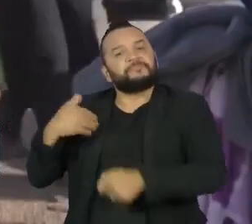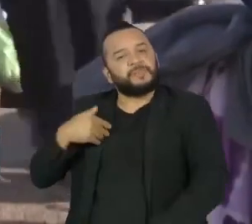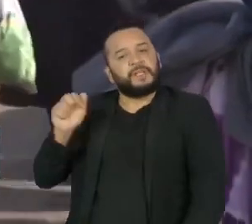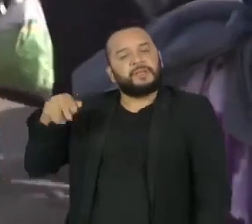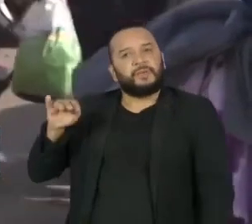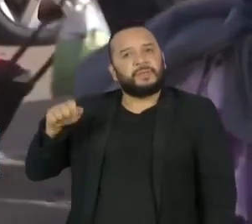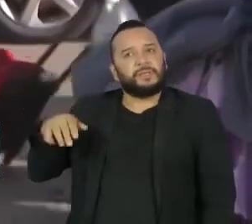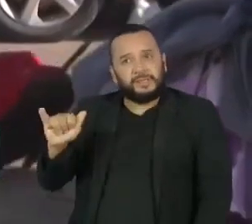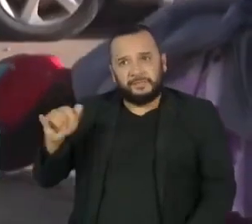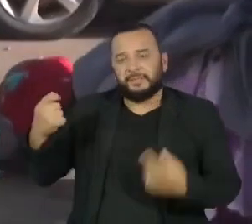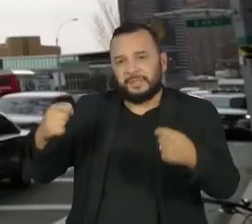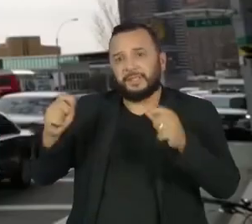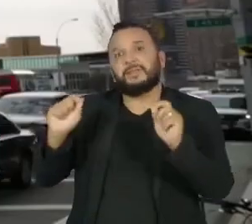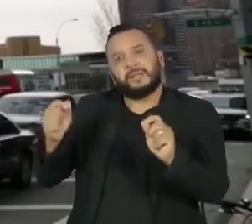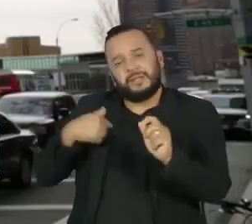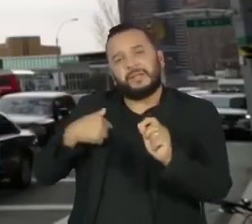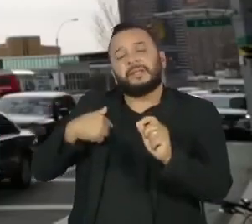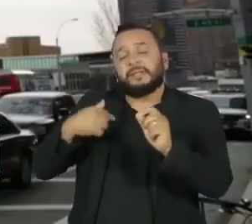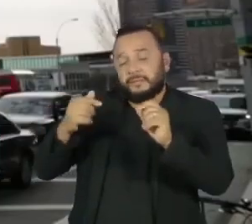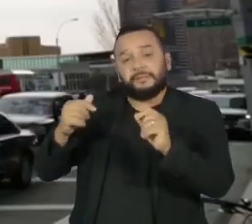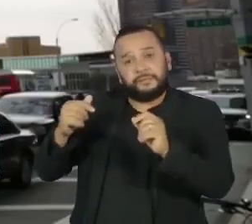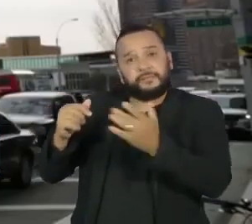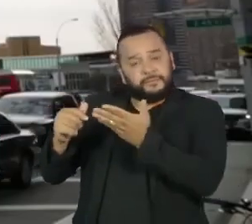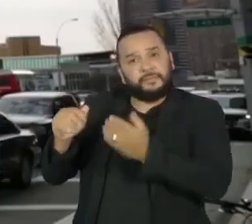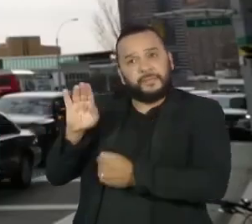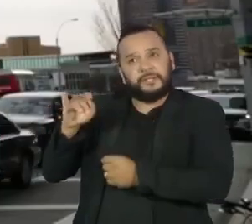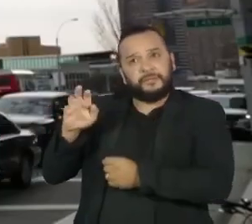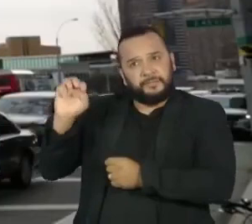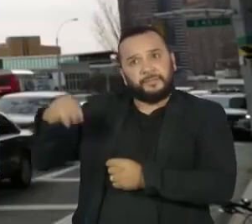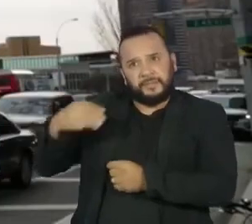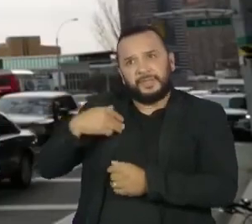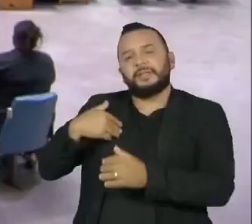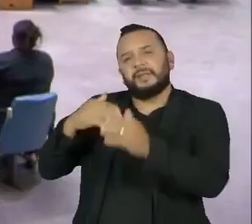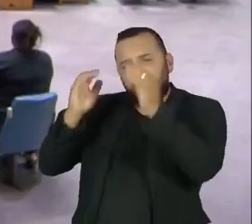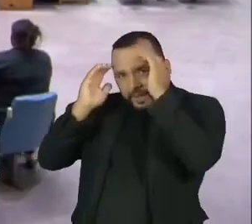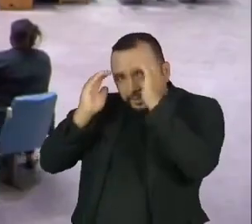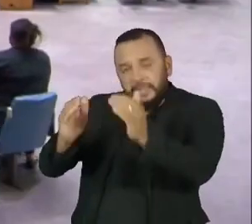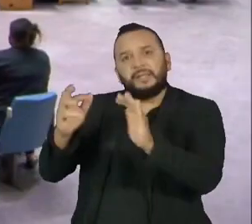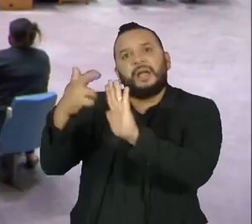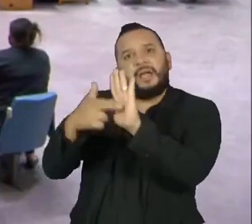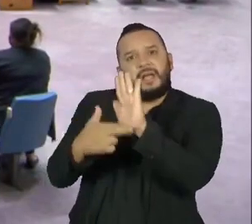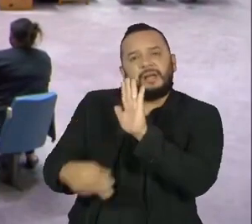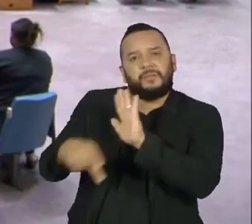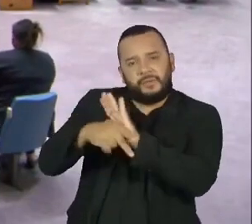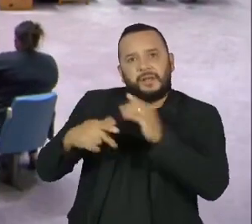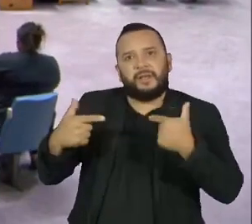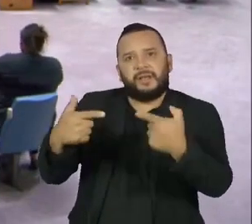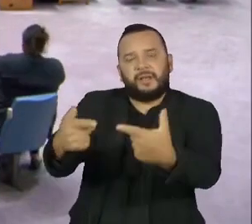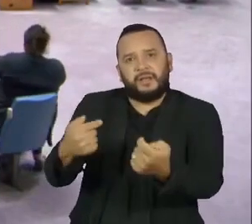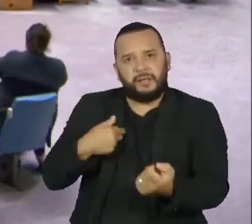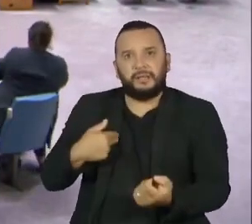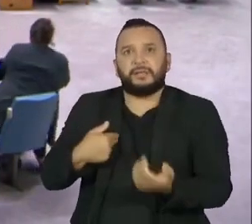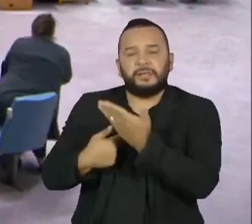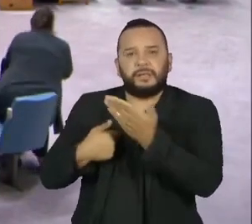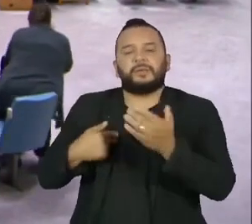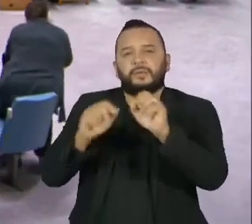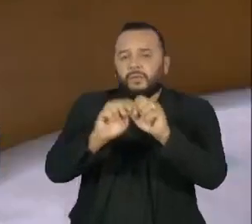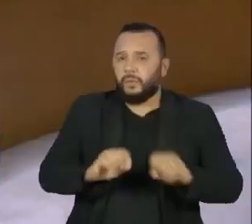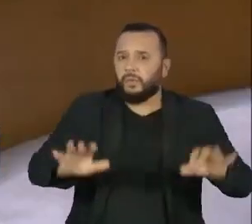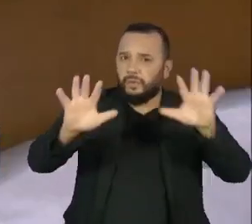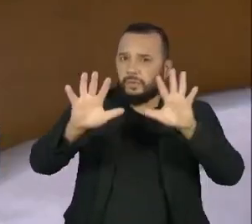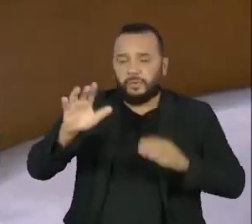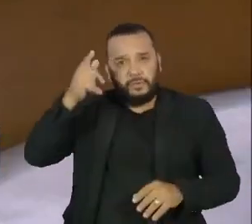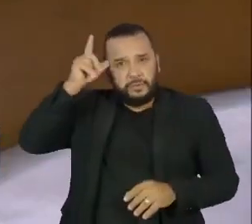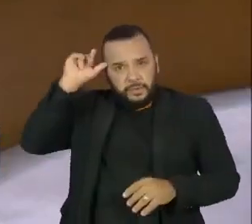civis e as leis da Guerra o Conselho de Segurança da ONU em Nova York se reuniu pela primeira vez desde a deliberação da corte